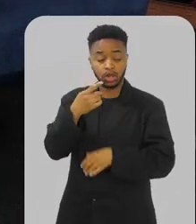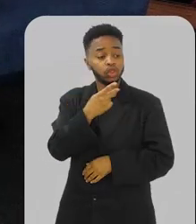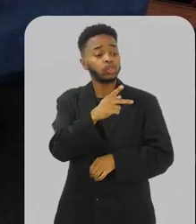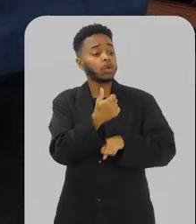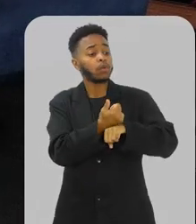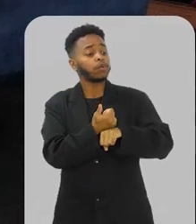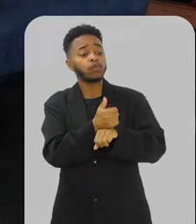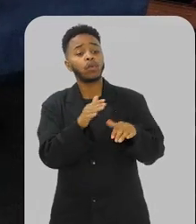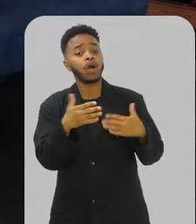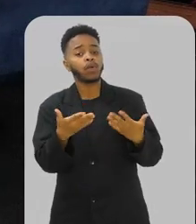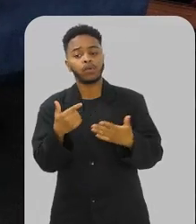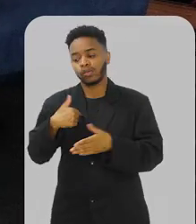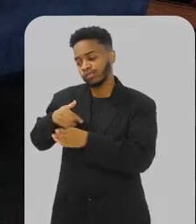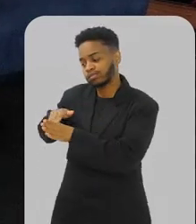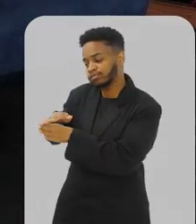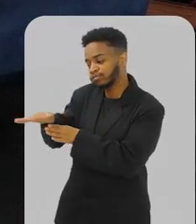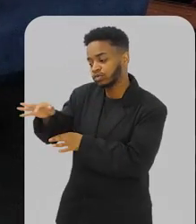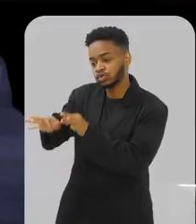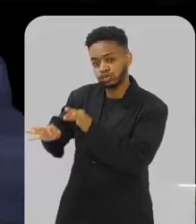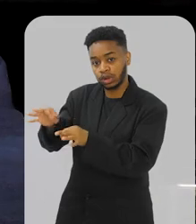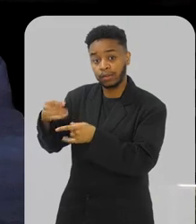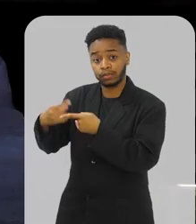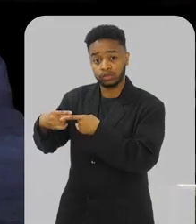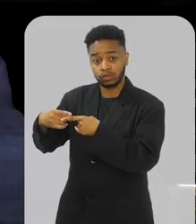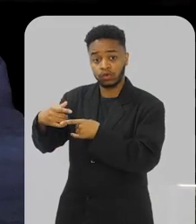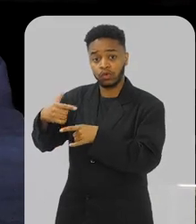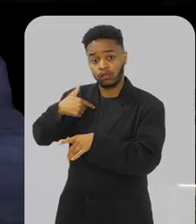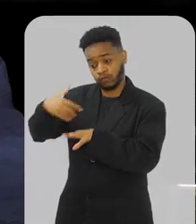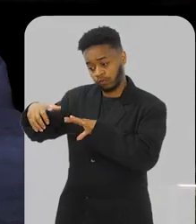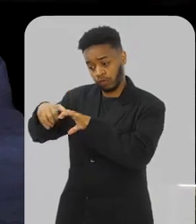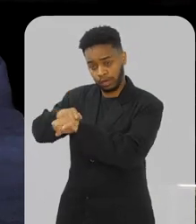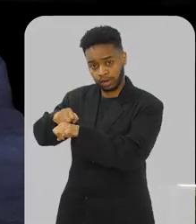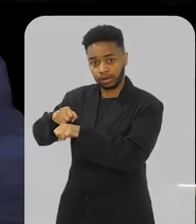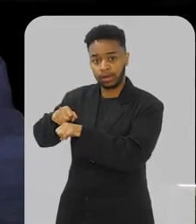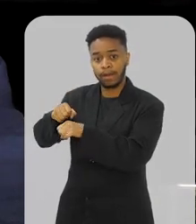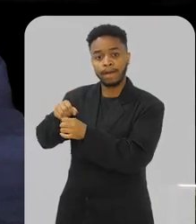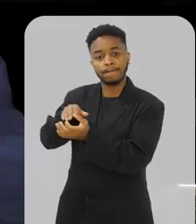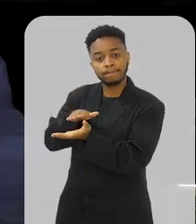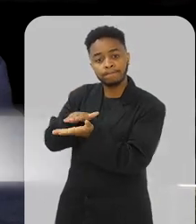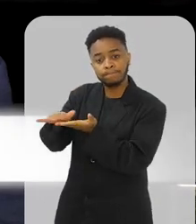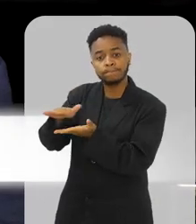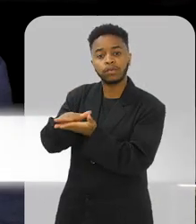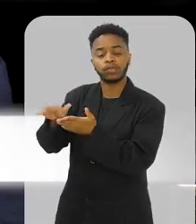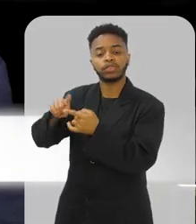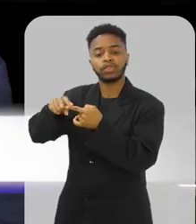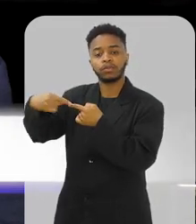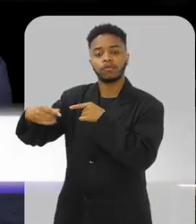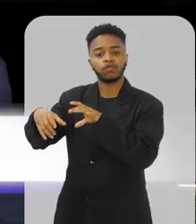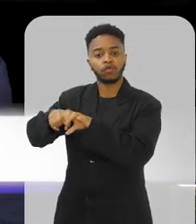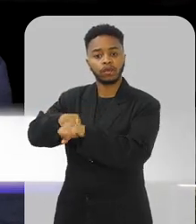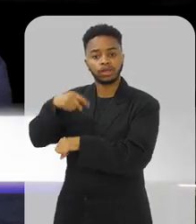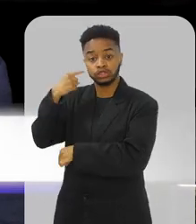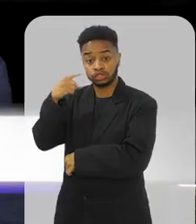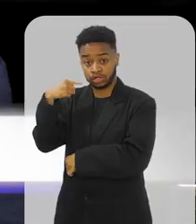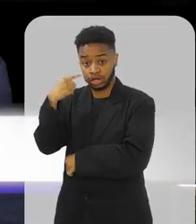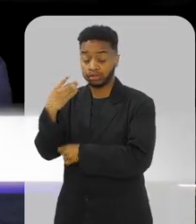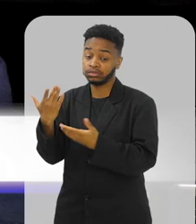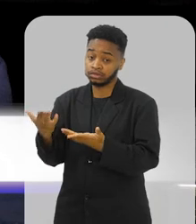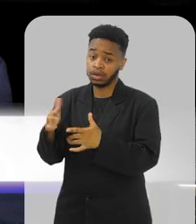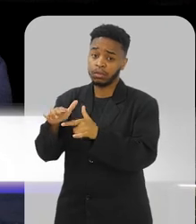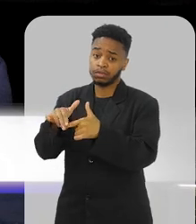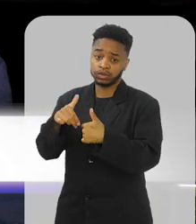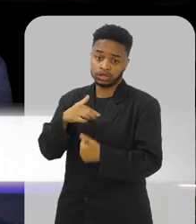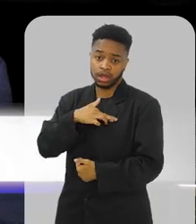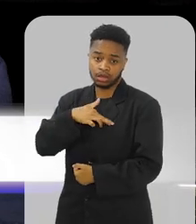consultora jurídica hoje, porque eu sou formada em publicidade, depois me formei em direito. Por questões